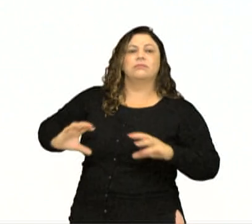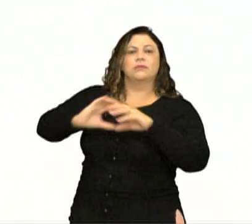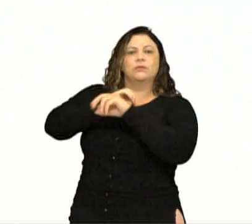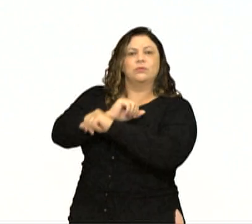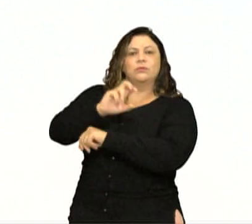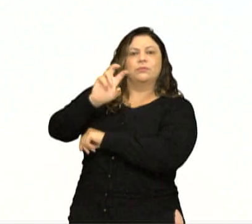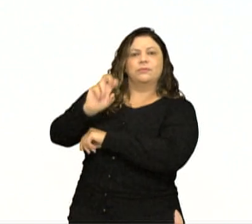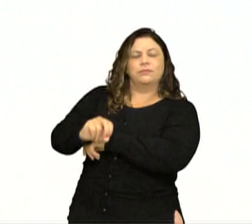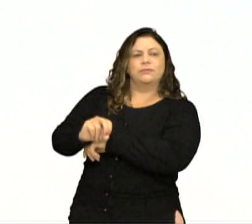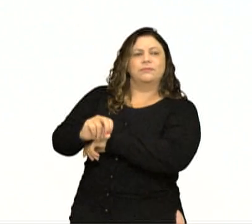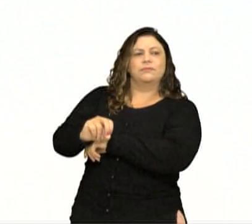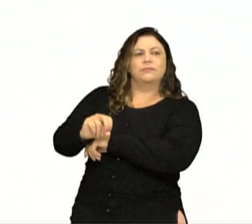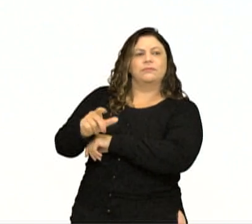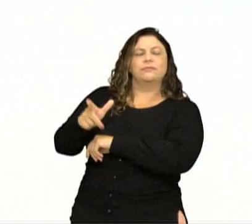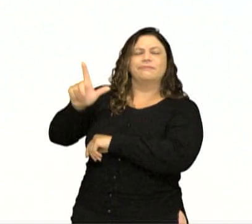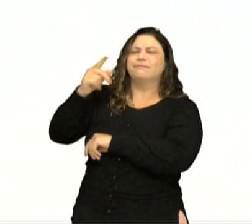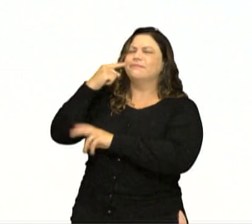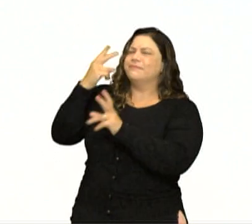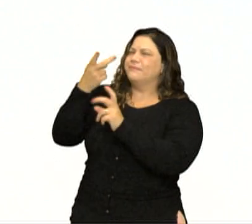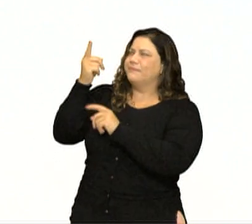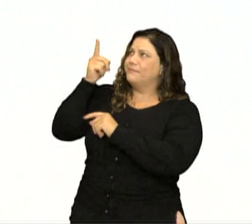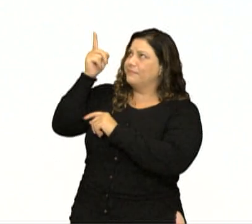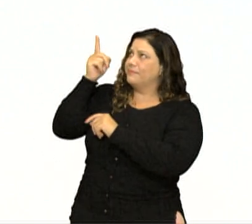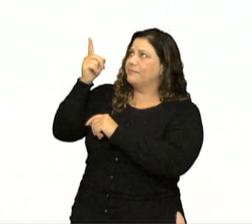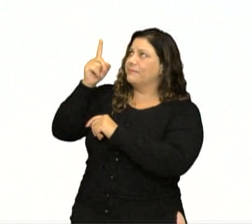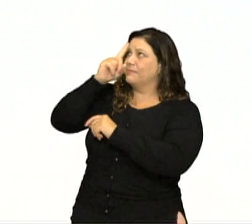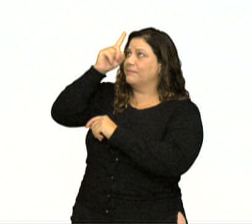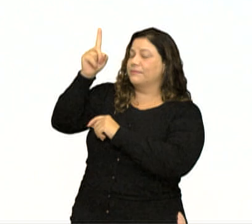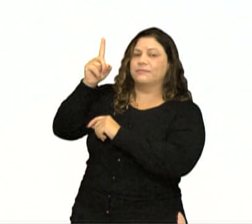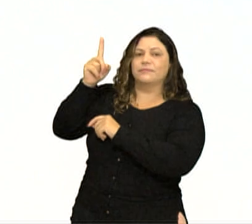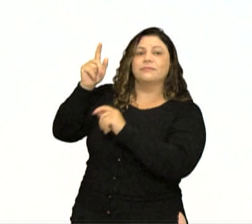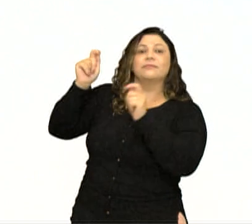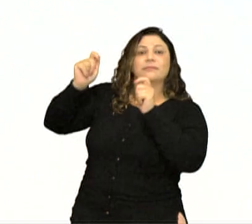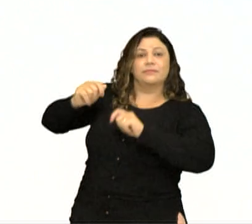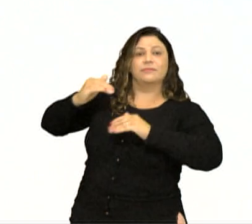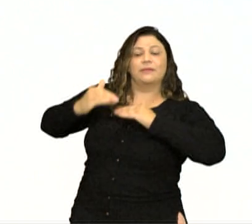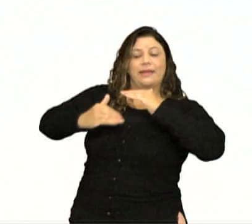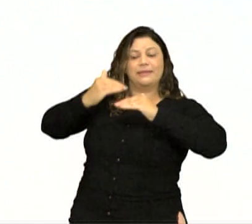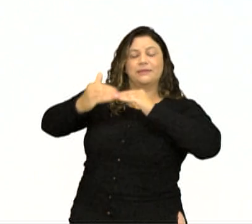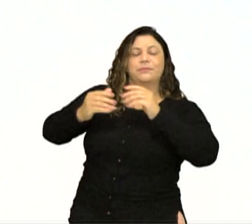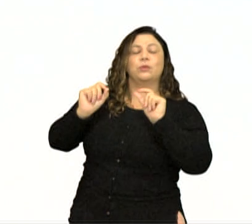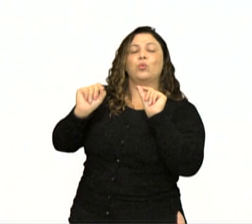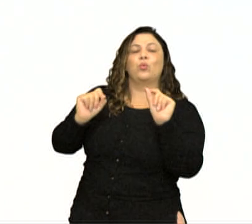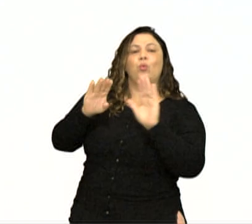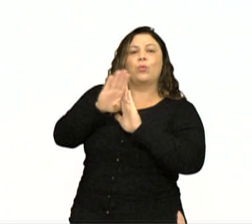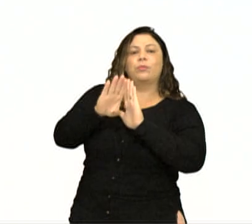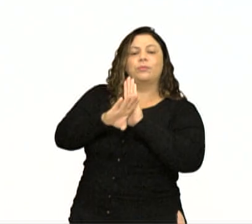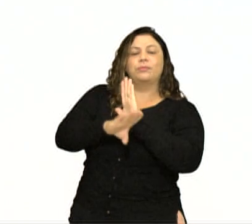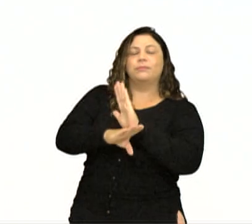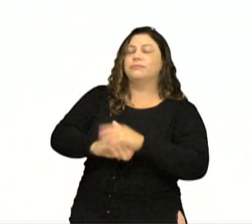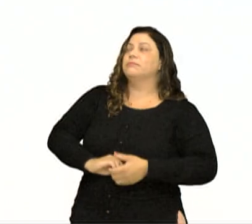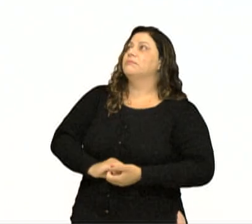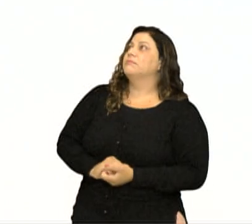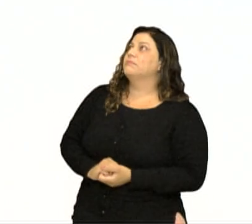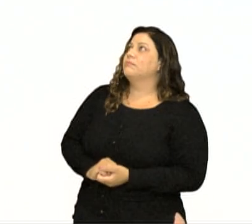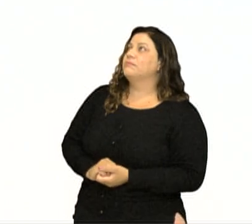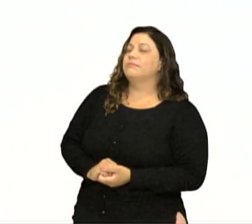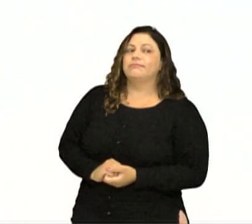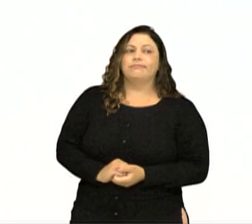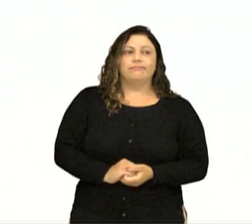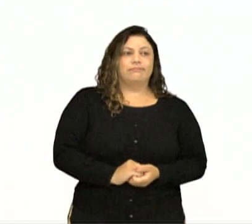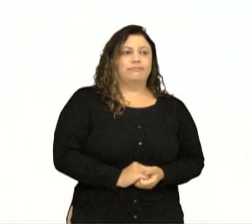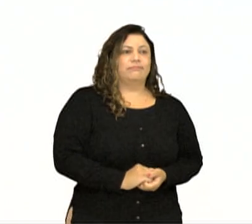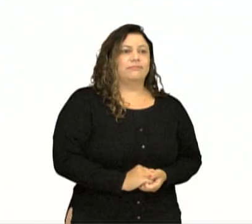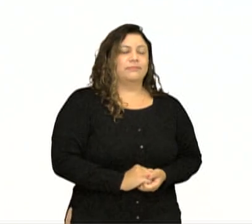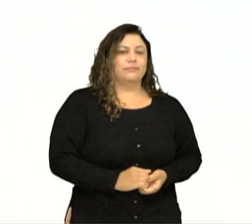chegar aí num outro valor, né? Mas a ideia é você saber o processo, beleza? Se você pegou isso,